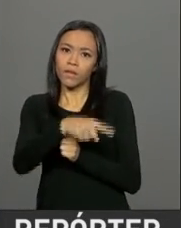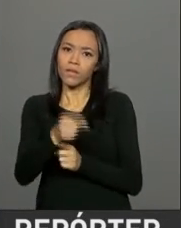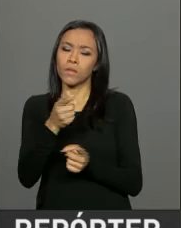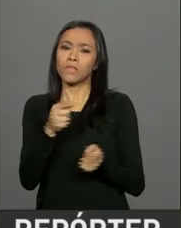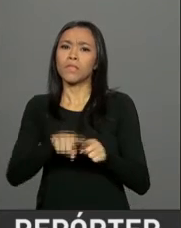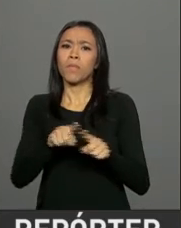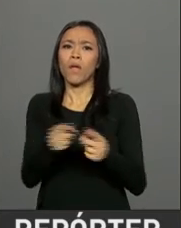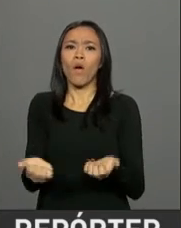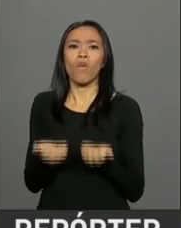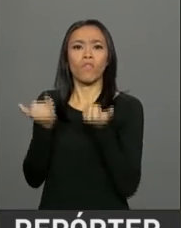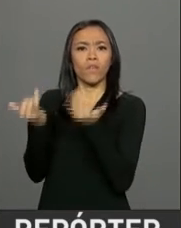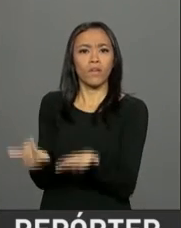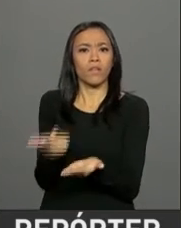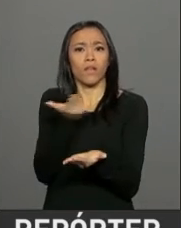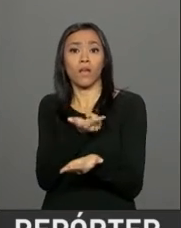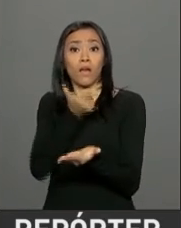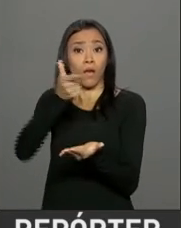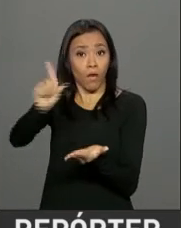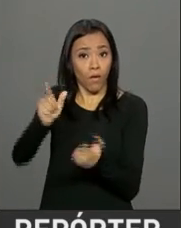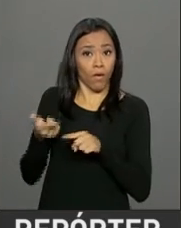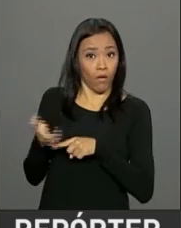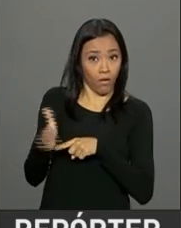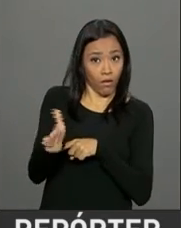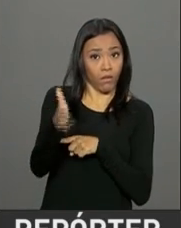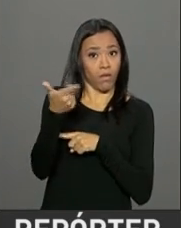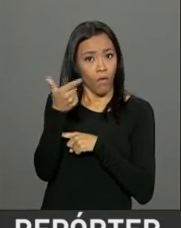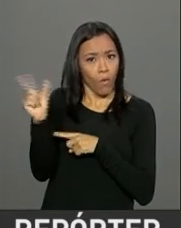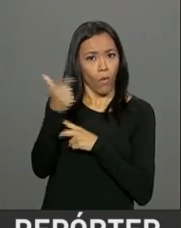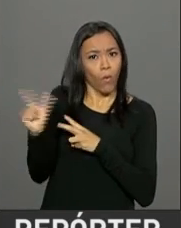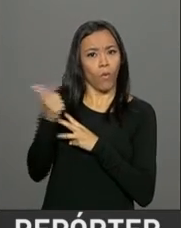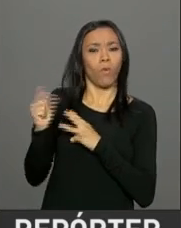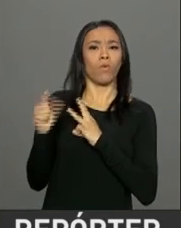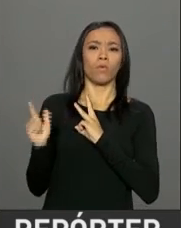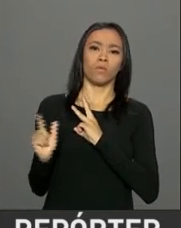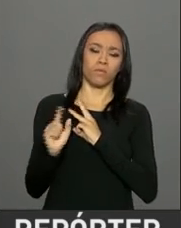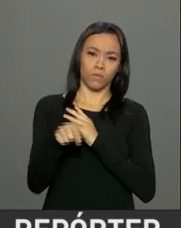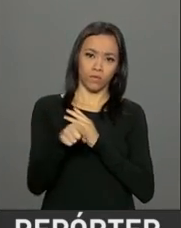pescado, ciclagem de nutrientes e captura de gases do efeito estufa.